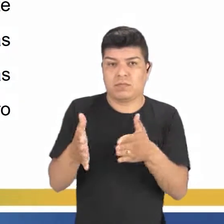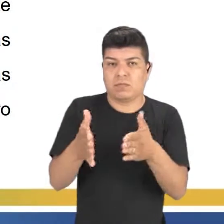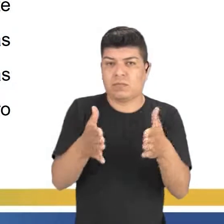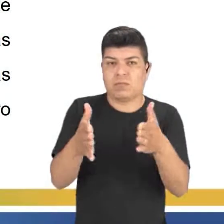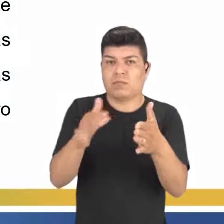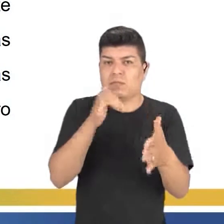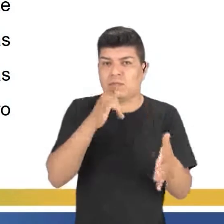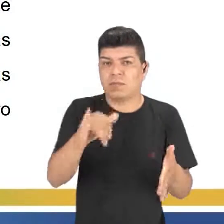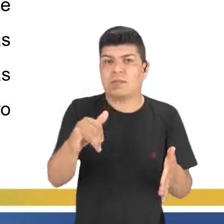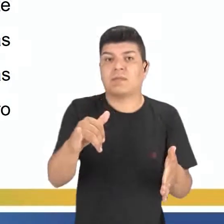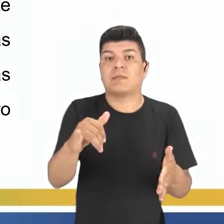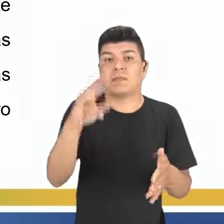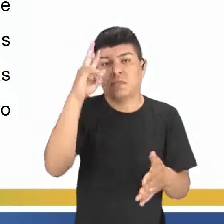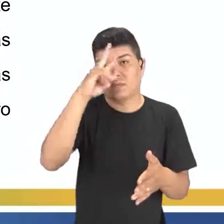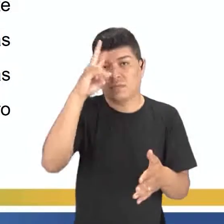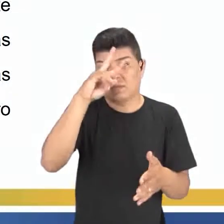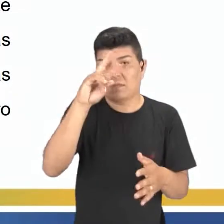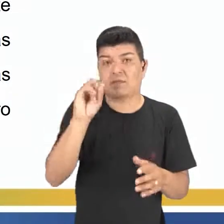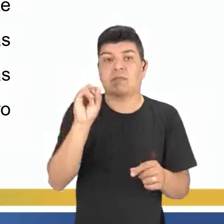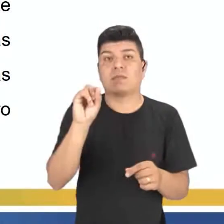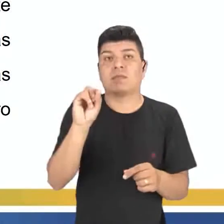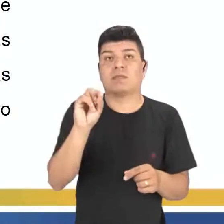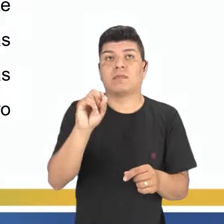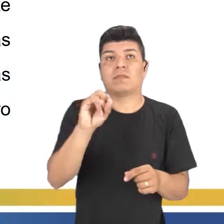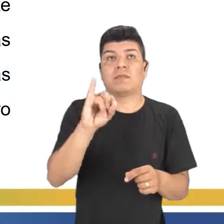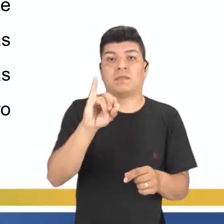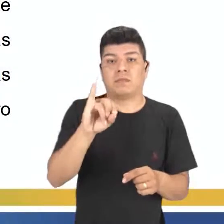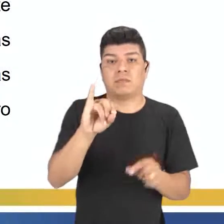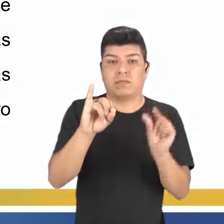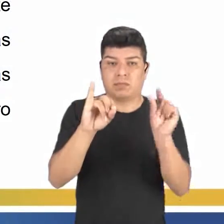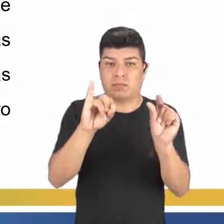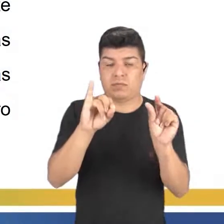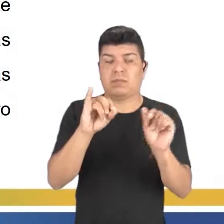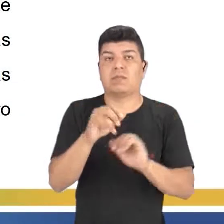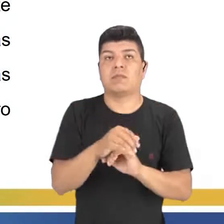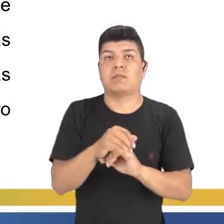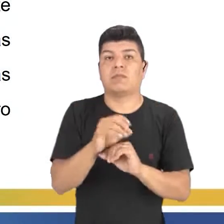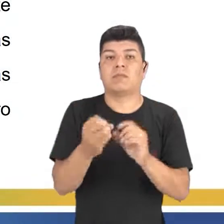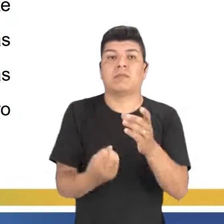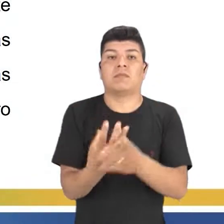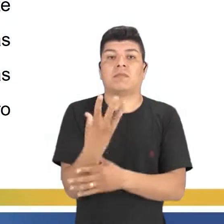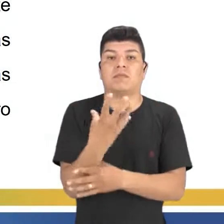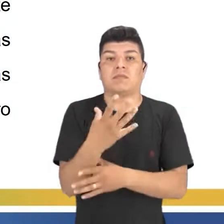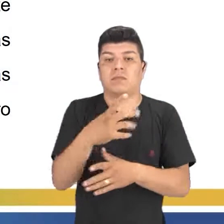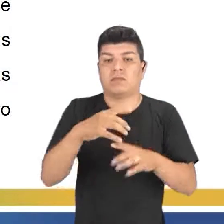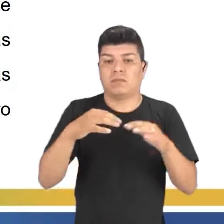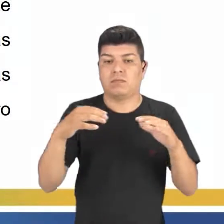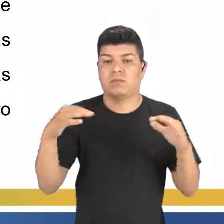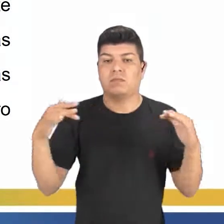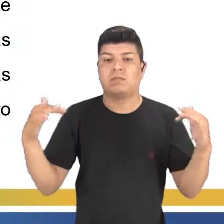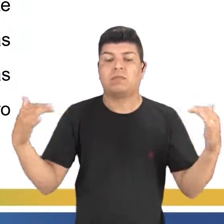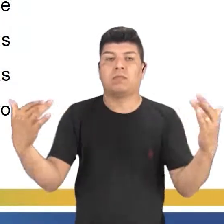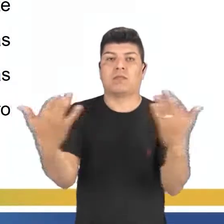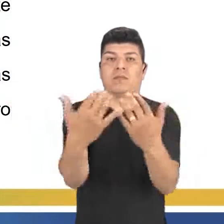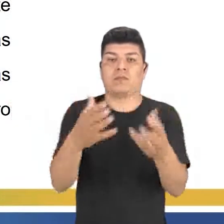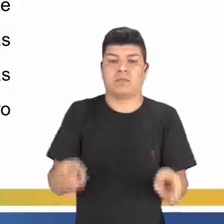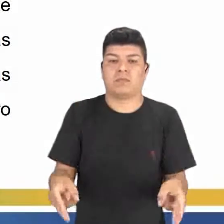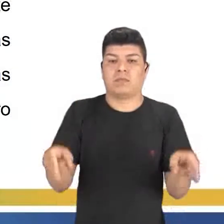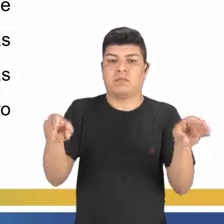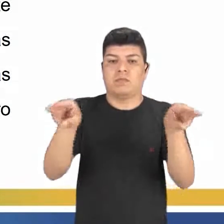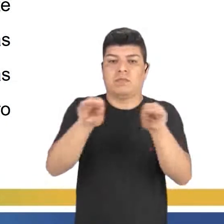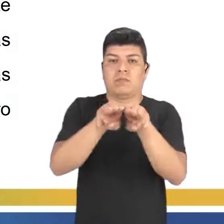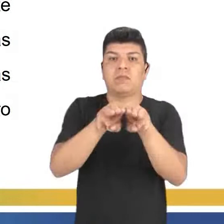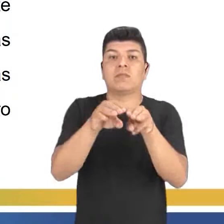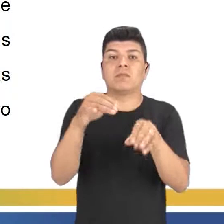elétrica, lembrando que a corrente elétrica é representada pelo I minúsculo, ele gera ao seu redor um campo magnético, cujas linhas